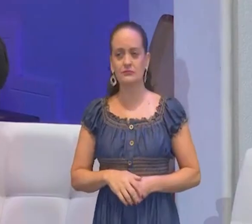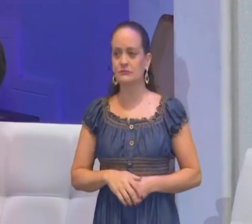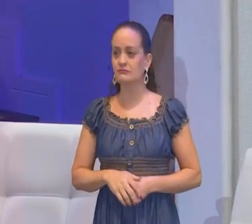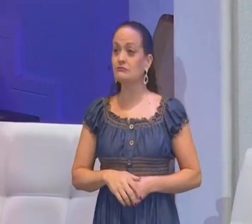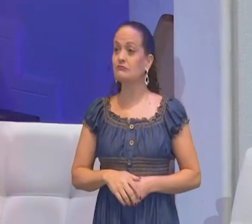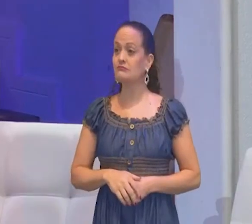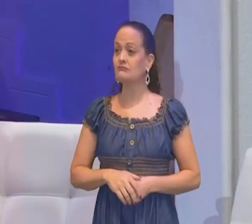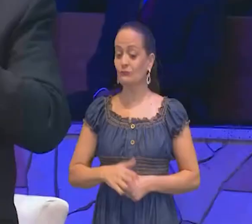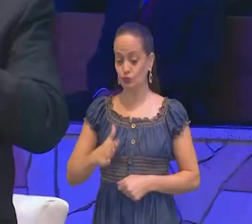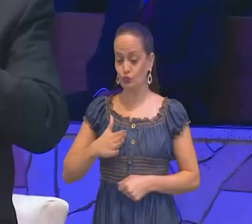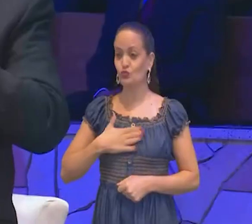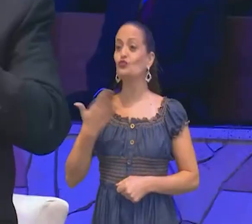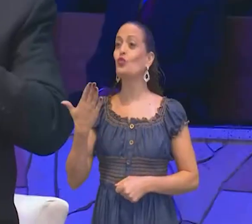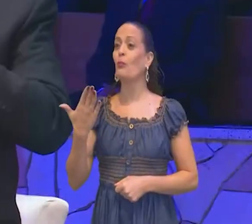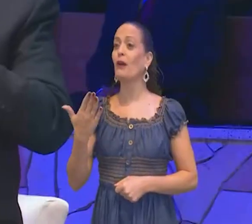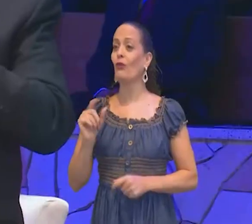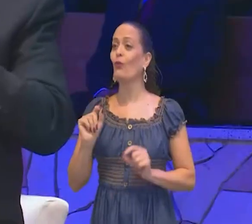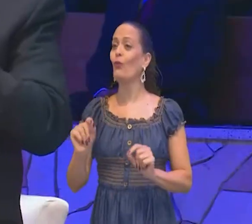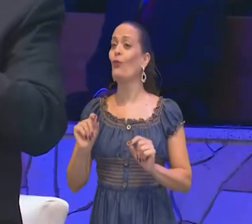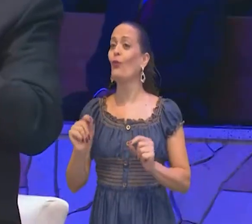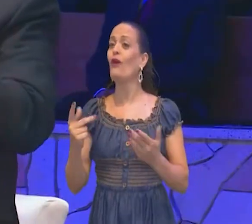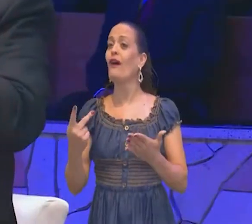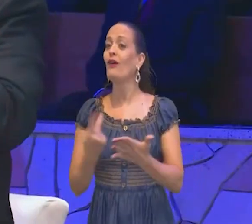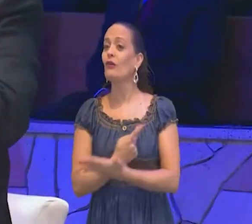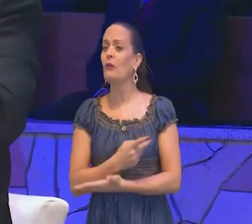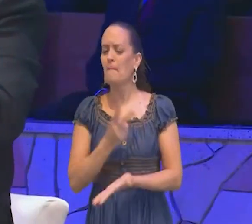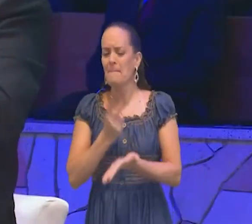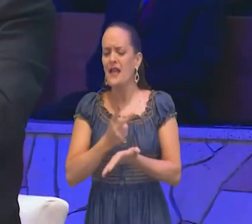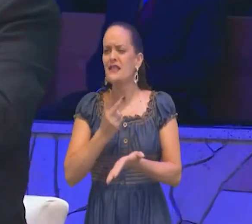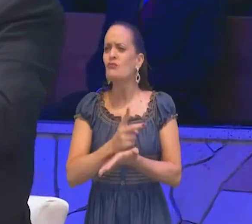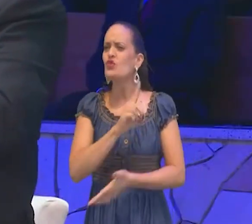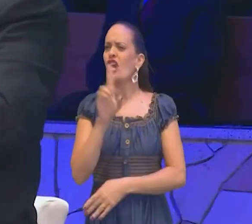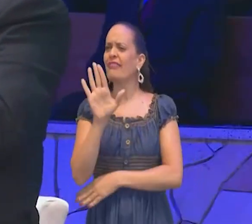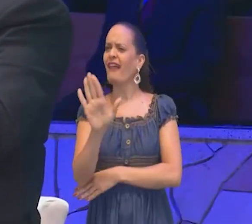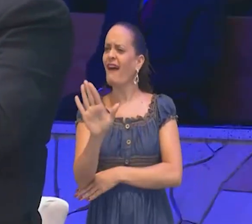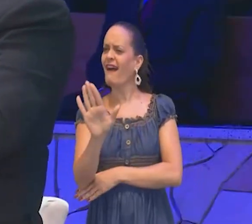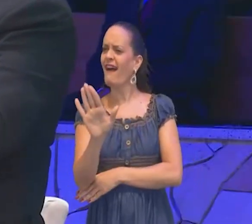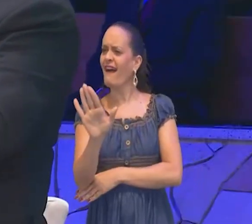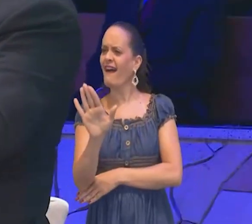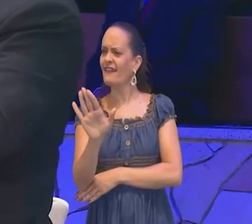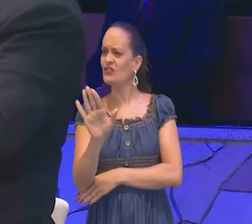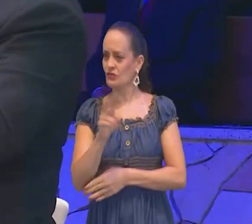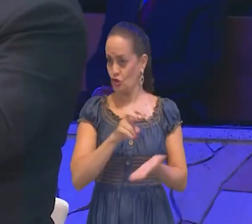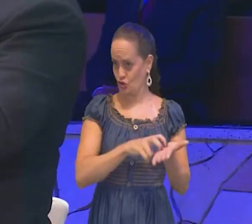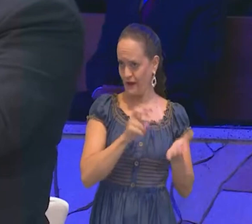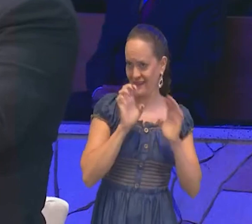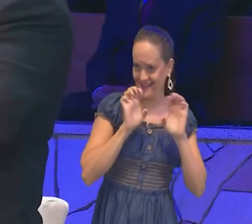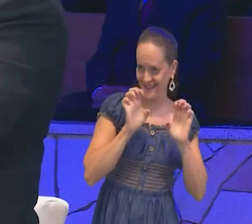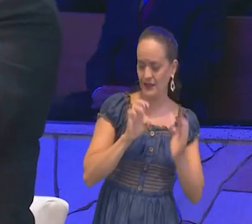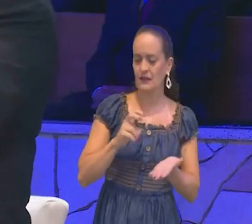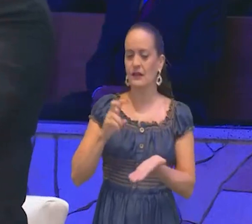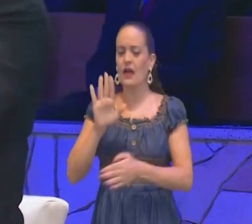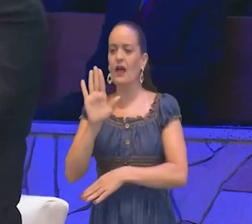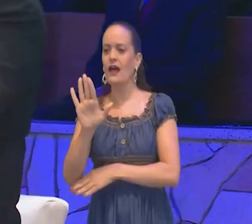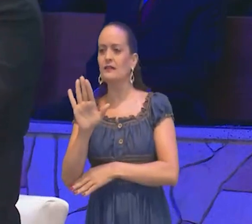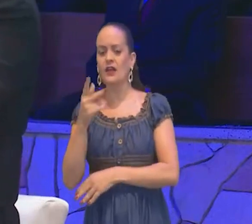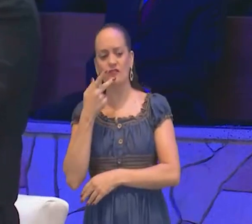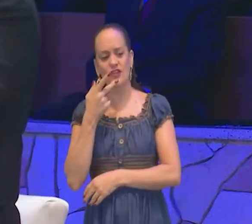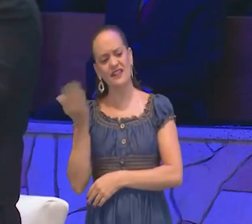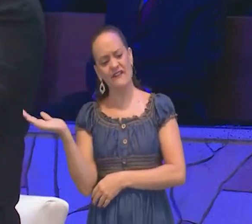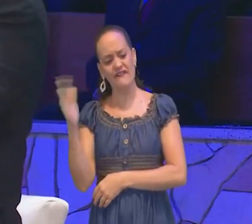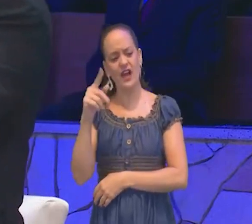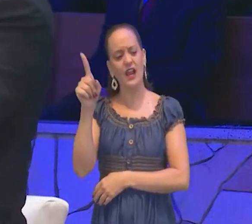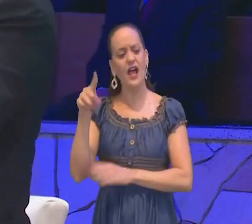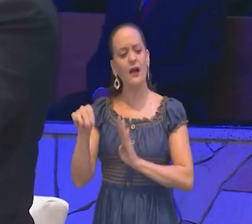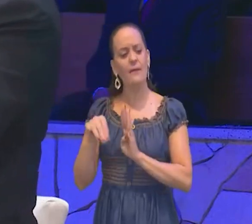sua surpresa quando depois, no mesmo dia, à tarde, alguém o chamou, uma jovem o chamou e disse: vá na minha igreja, eu